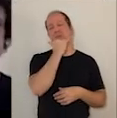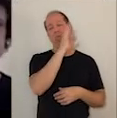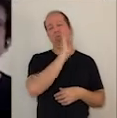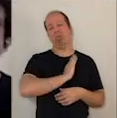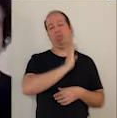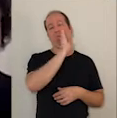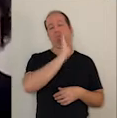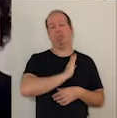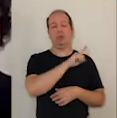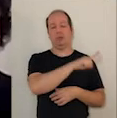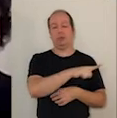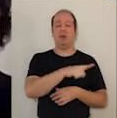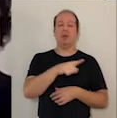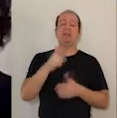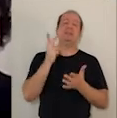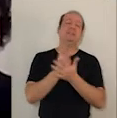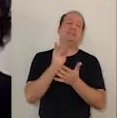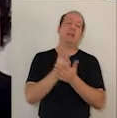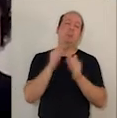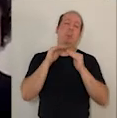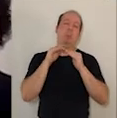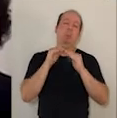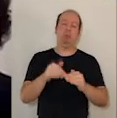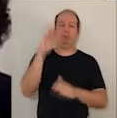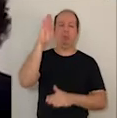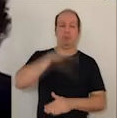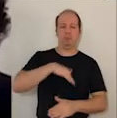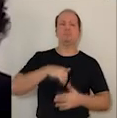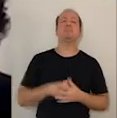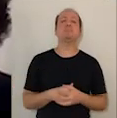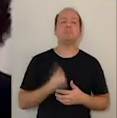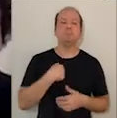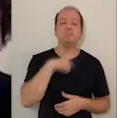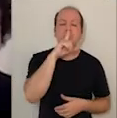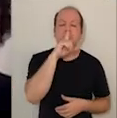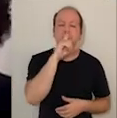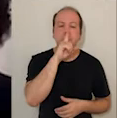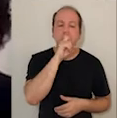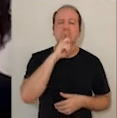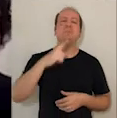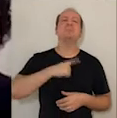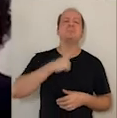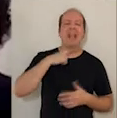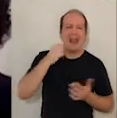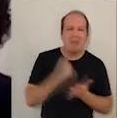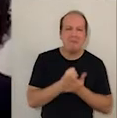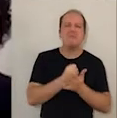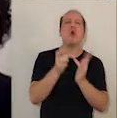inveterado. Um caluniador de má fé. Juro pelos ossos de São Marcos, levou a esposa